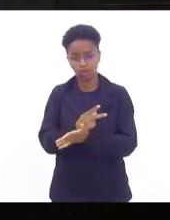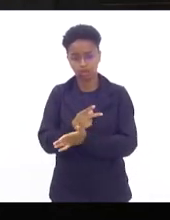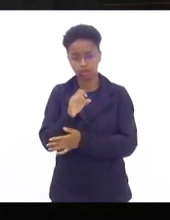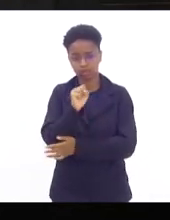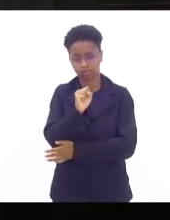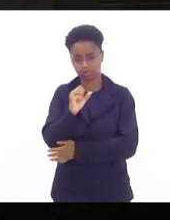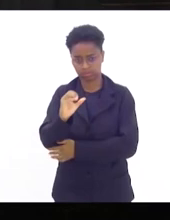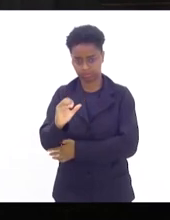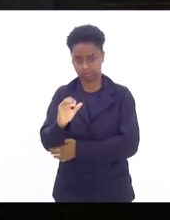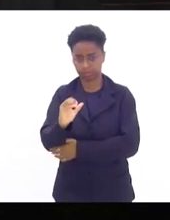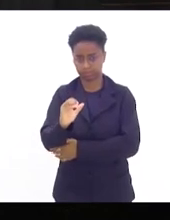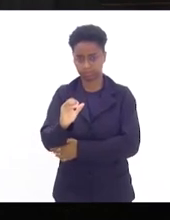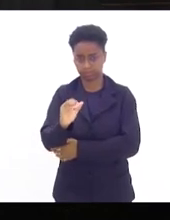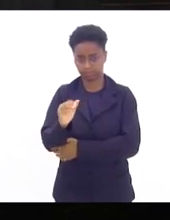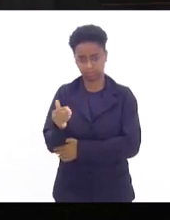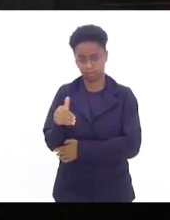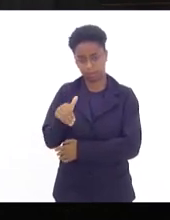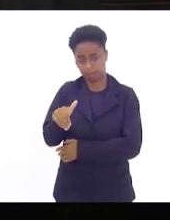Santa Catarina.